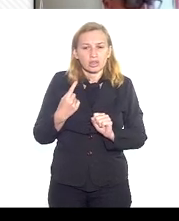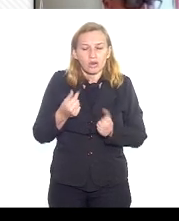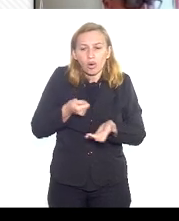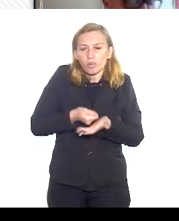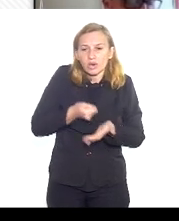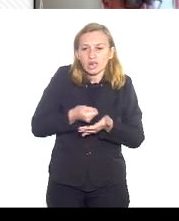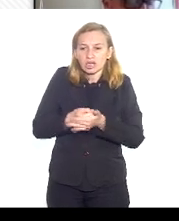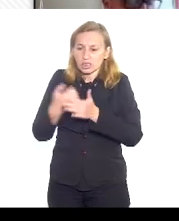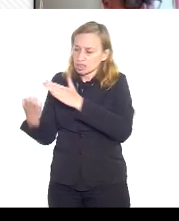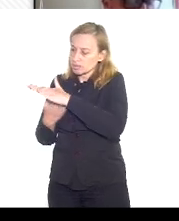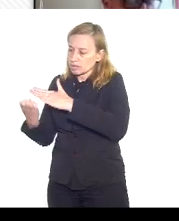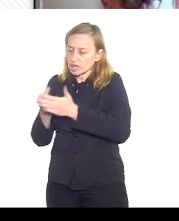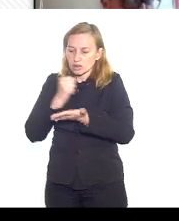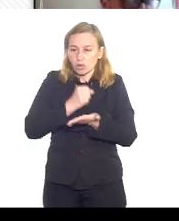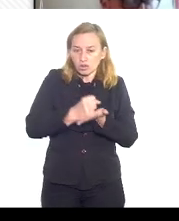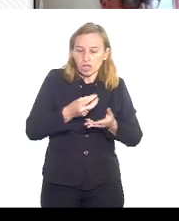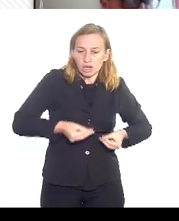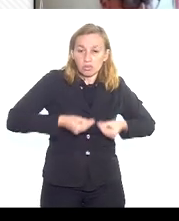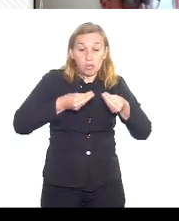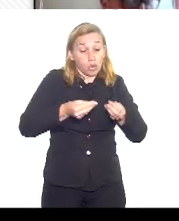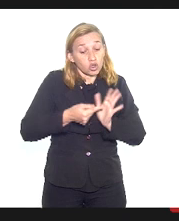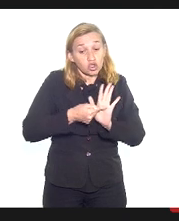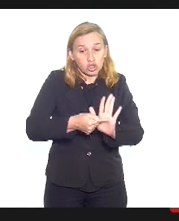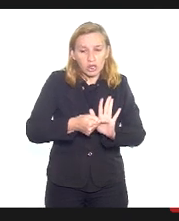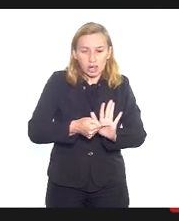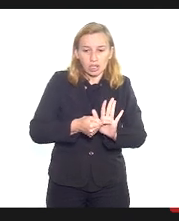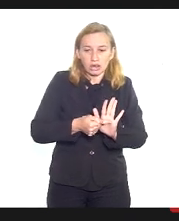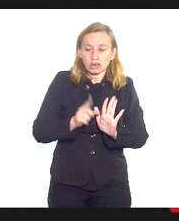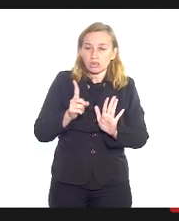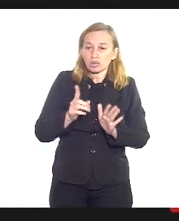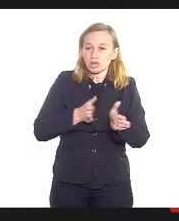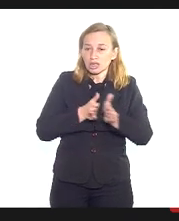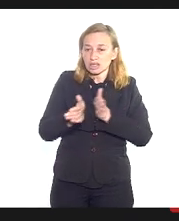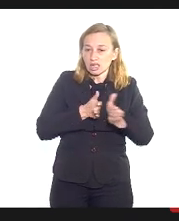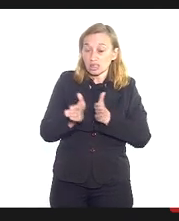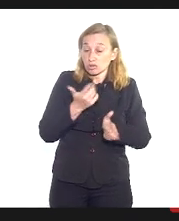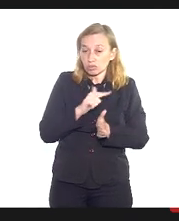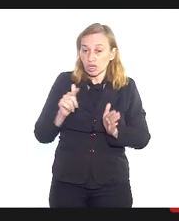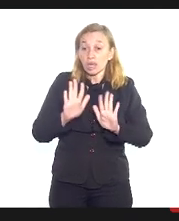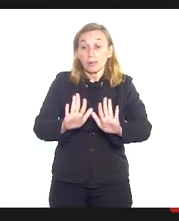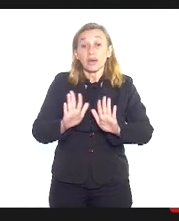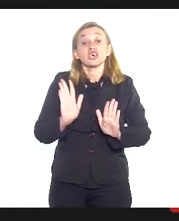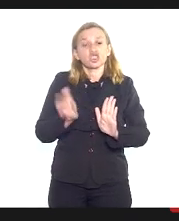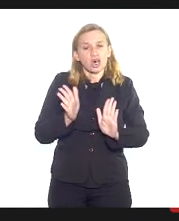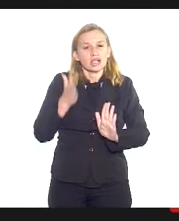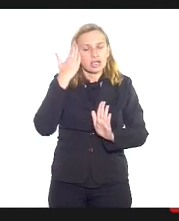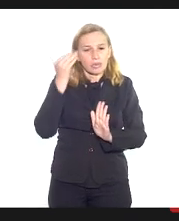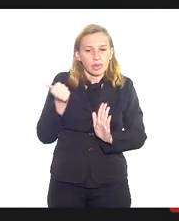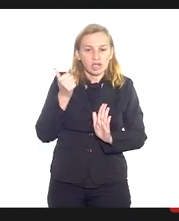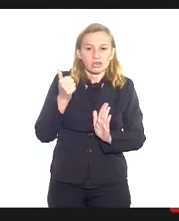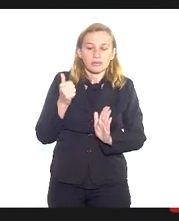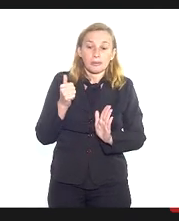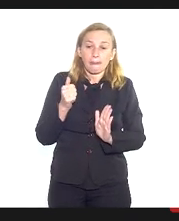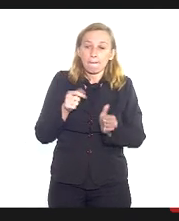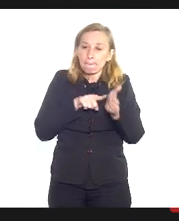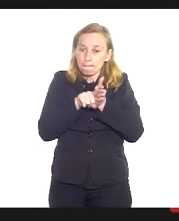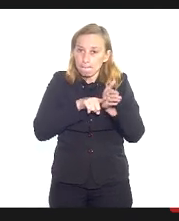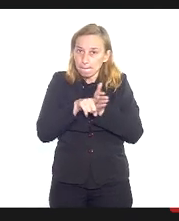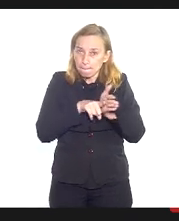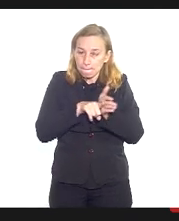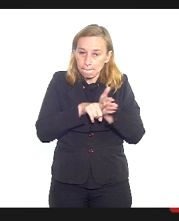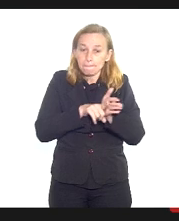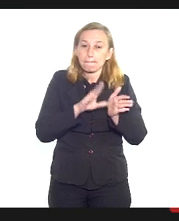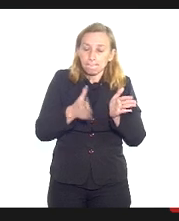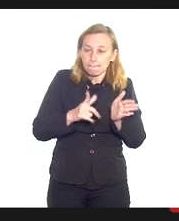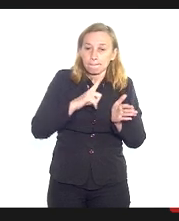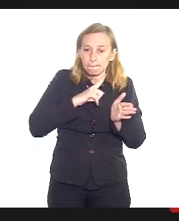empresa a entregar os contratos, obrigando a empresa, não que a gente não tivesse esse acesso, mas já sabendo que foi, vamos dizer assim, alvo de investigação e que já teve